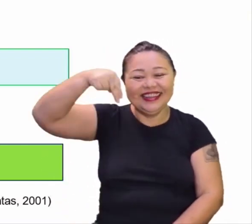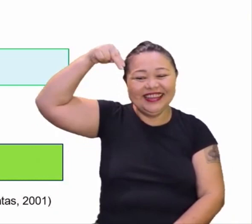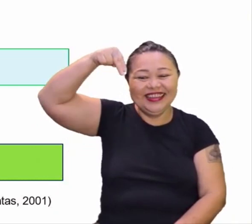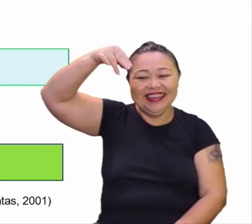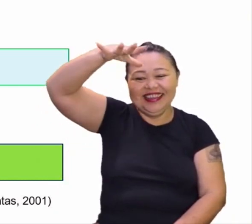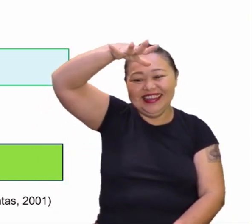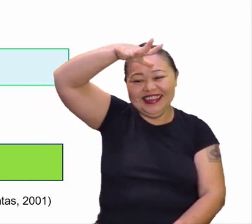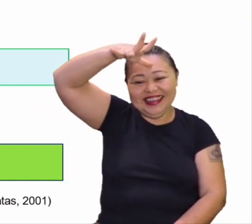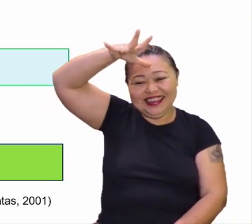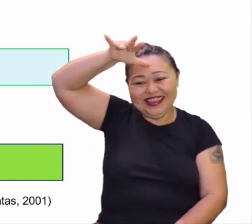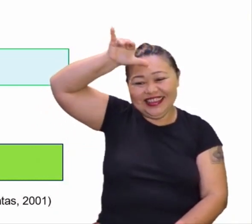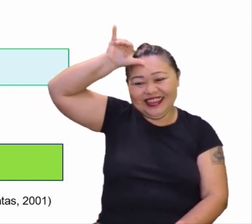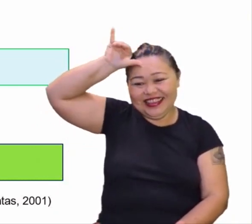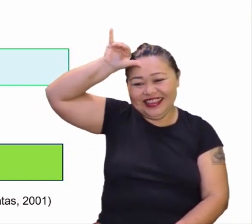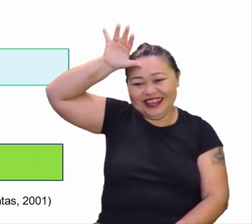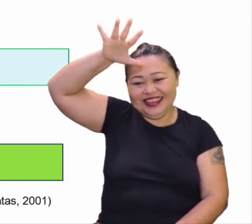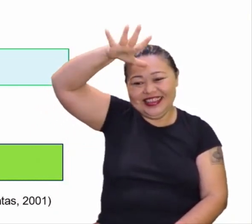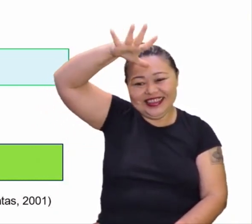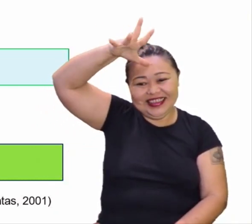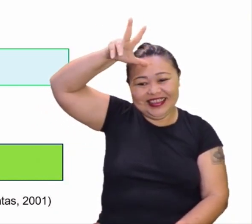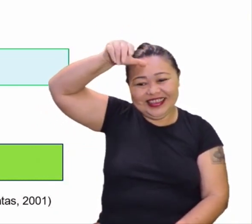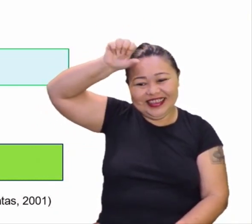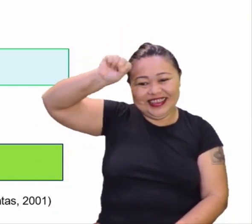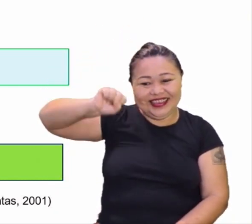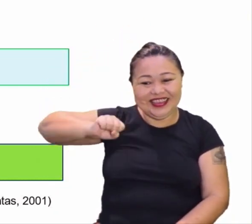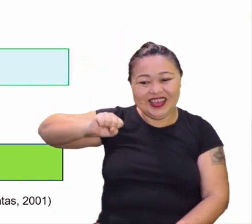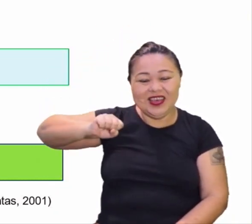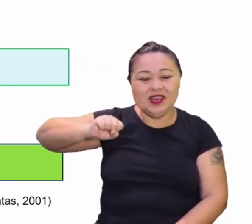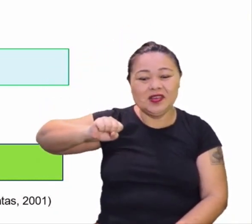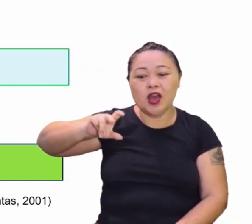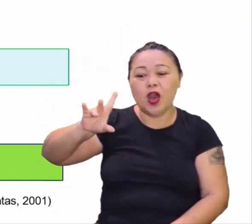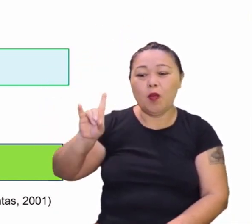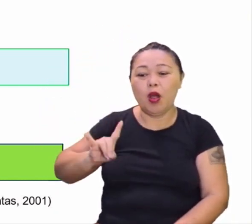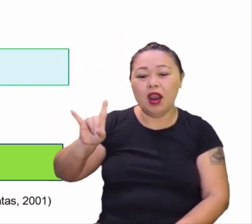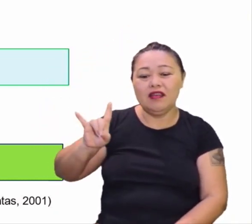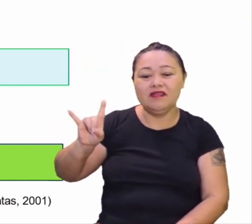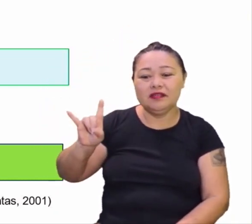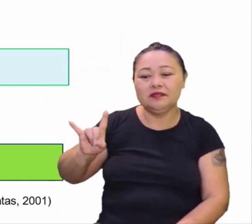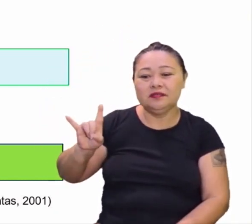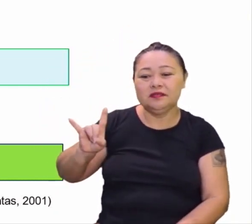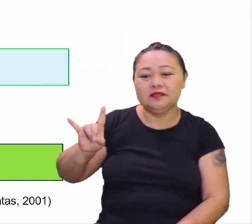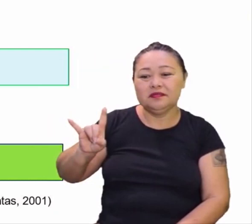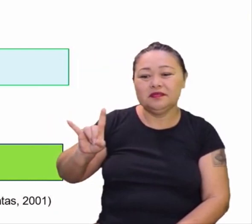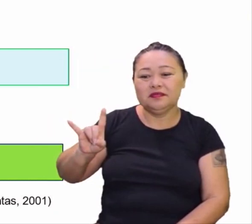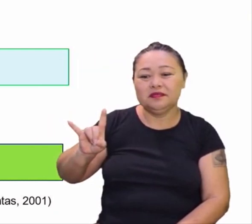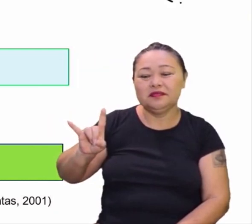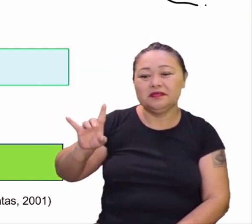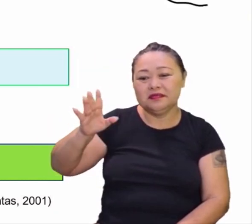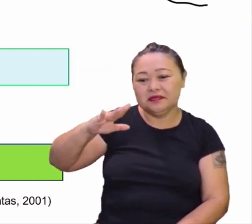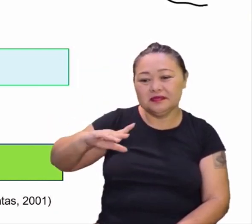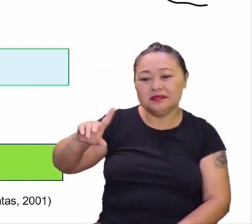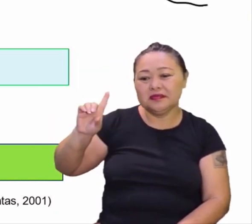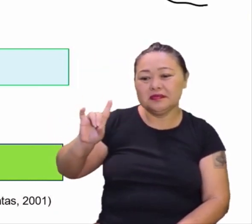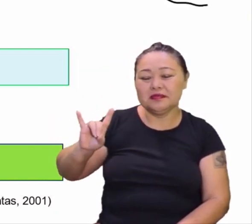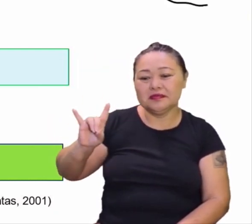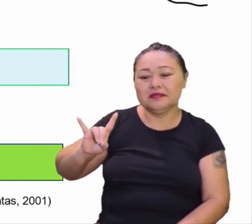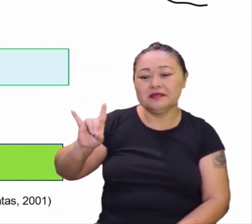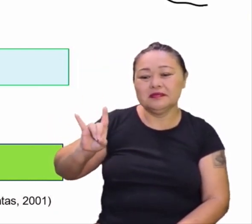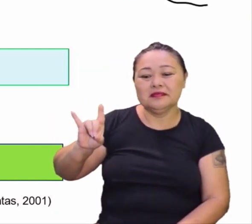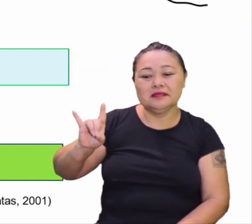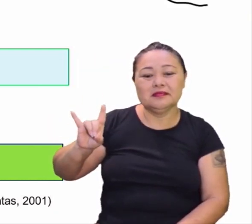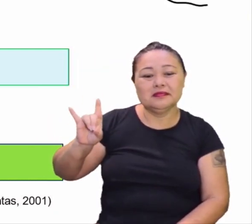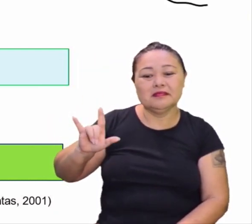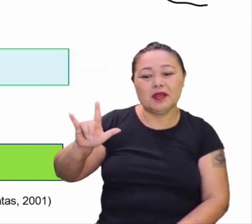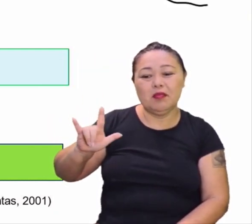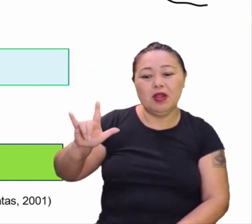norte, Amazonas. O sul, a Bolívia, que vai ser toda essa parte aqui, ó. Coloquei o sul aí. Né? Toda essa Muito parte bem. aqui vai ser